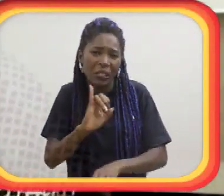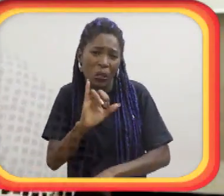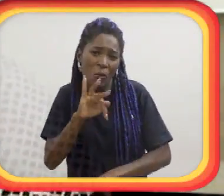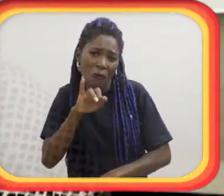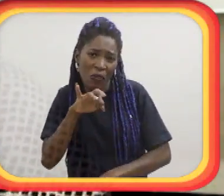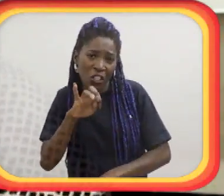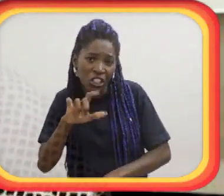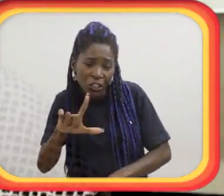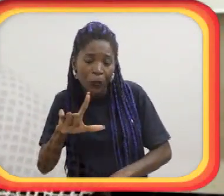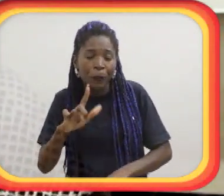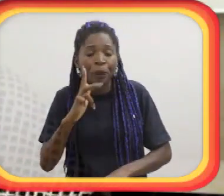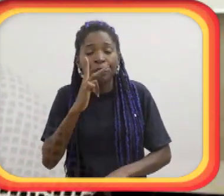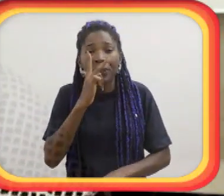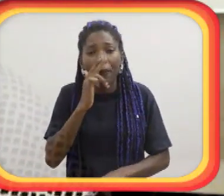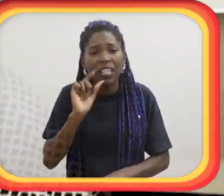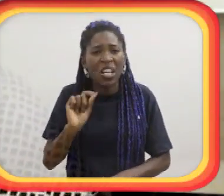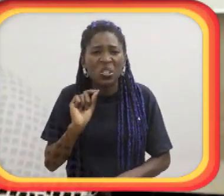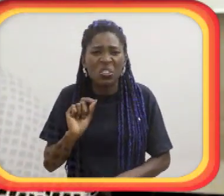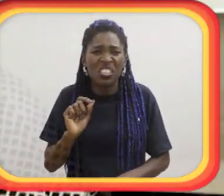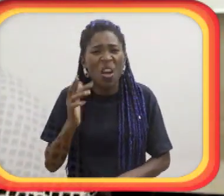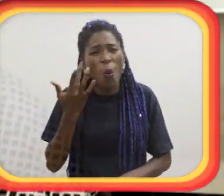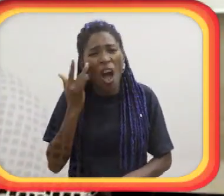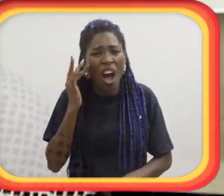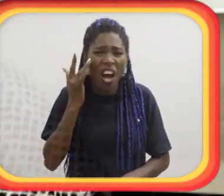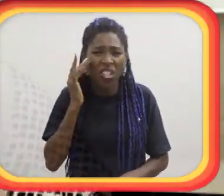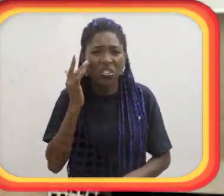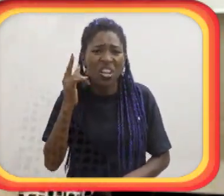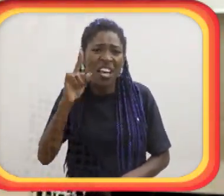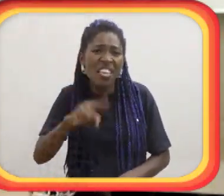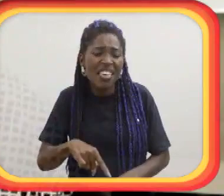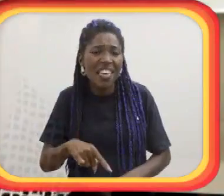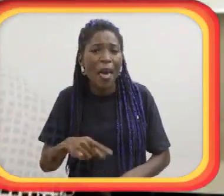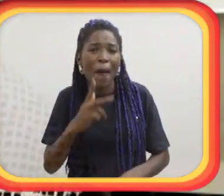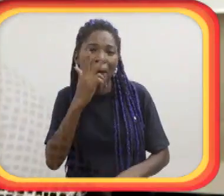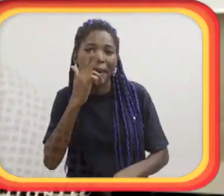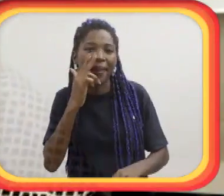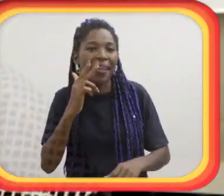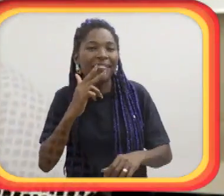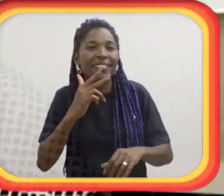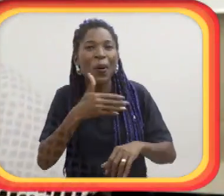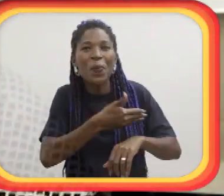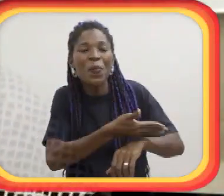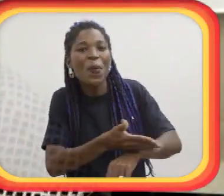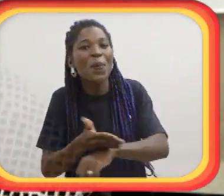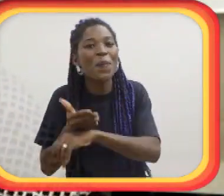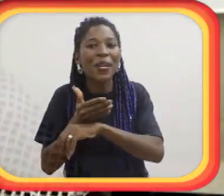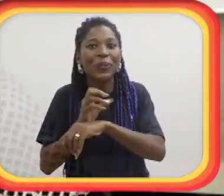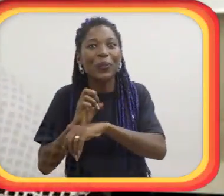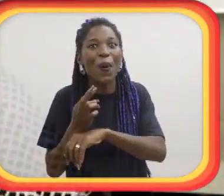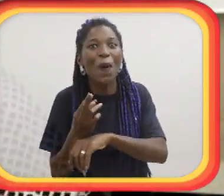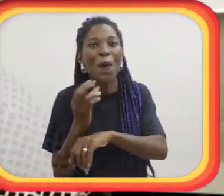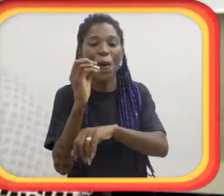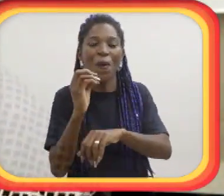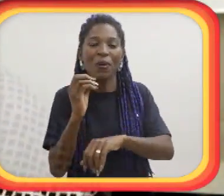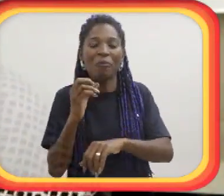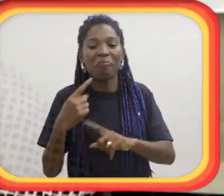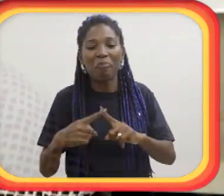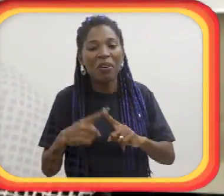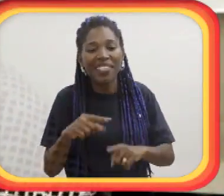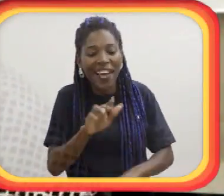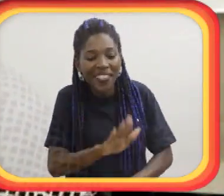Me parece que é uma fase, eu diria que quase que os tempos de ouro, assim, né? Porque as crianças nessa